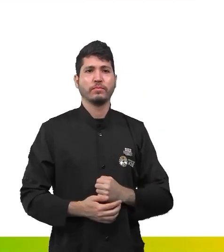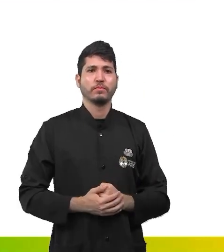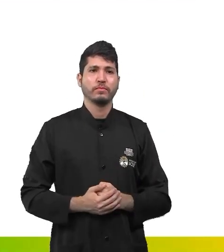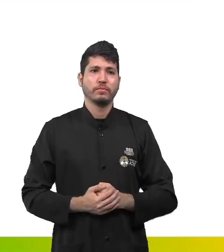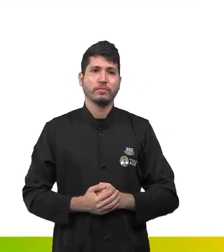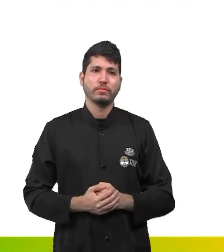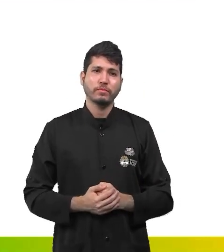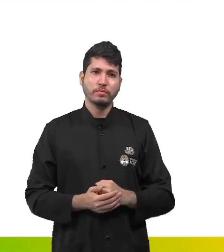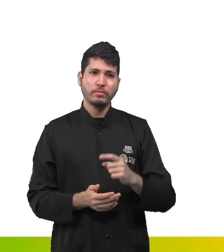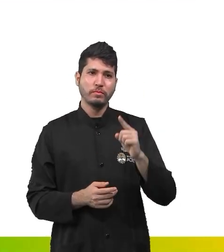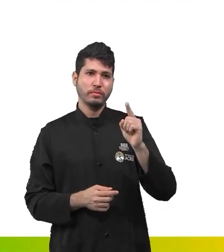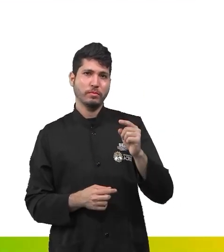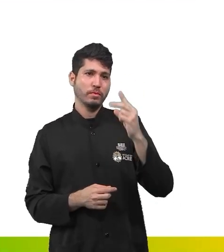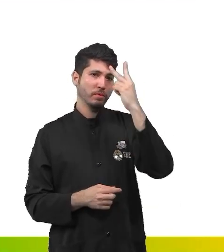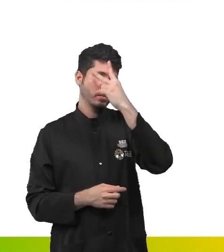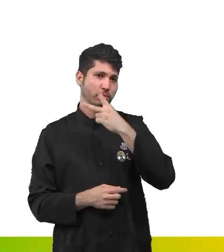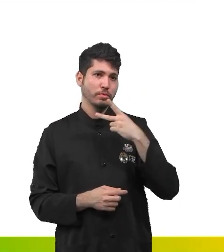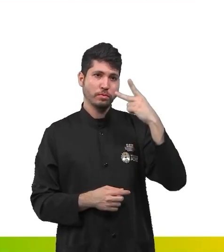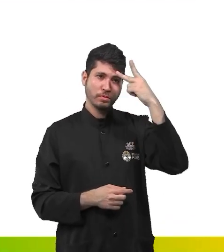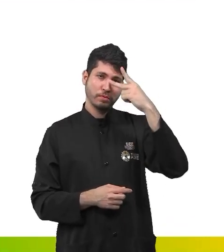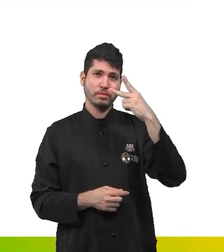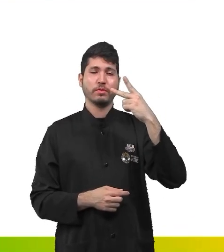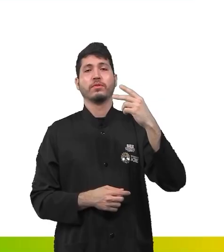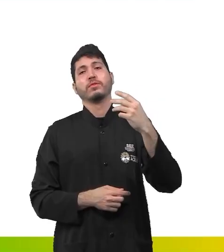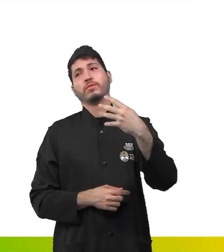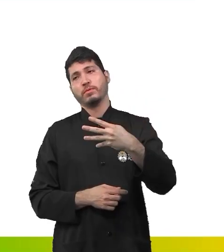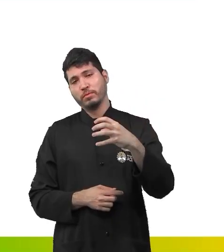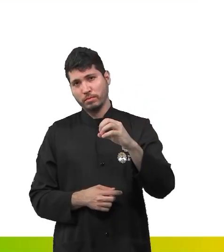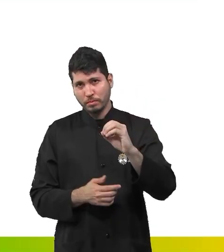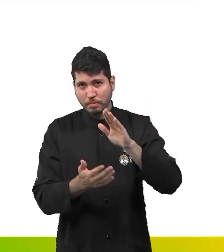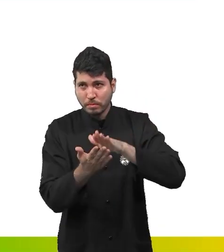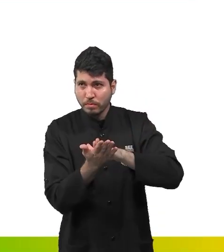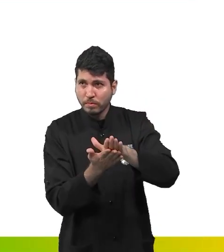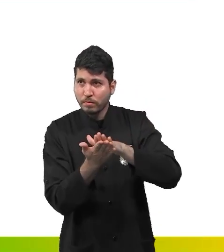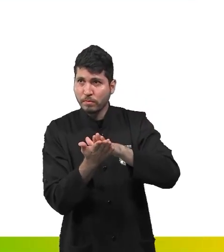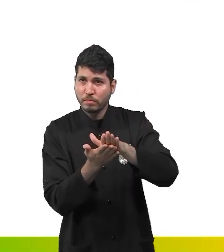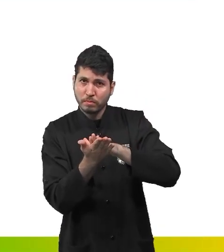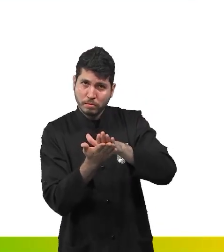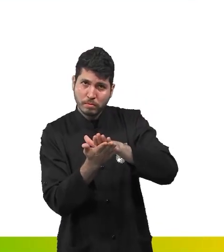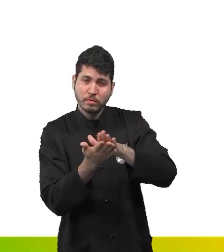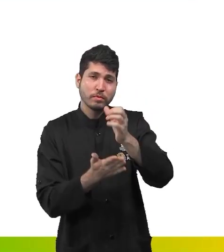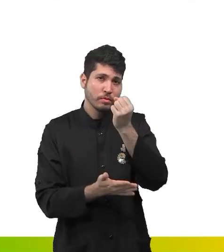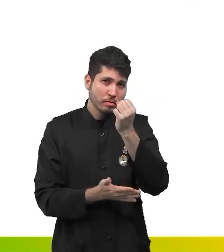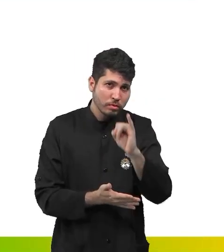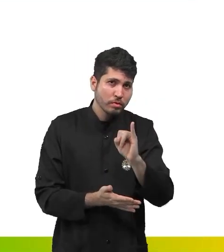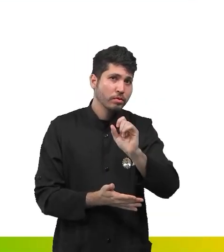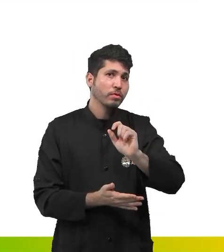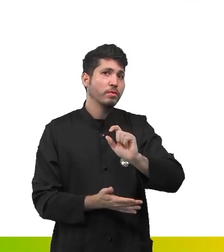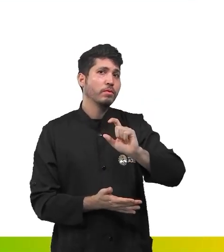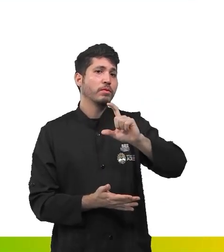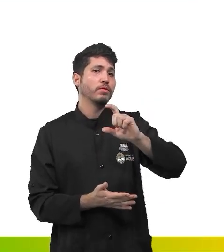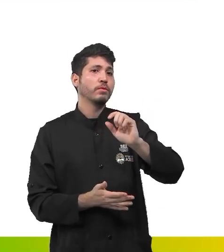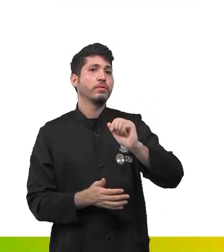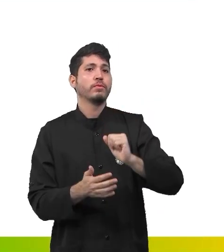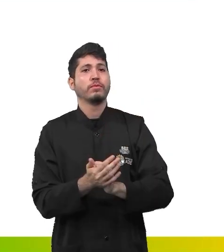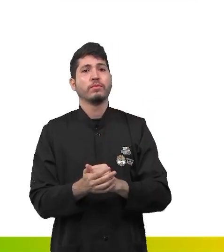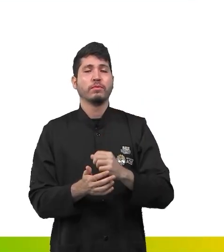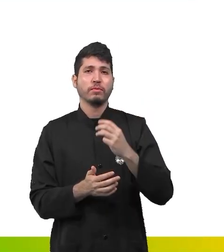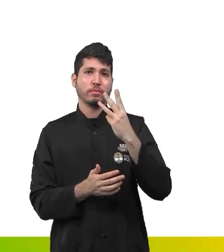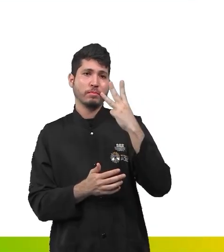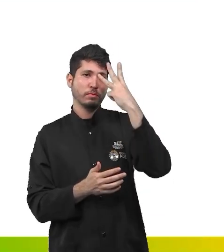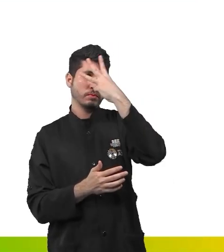40, nesse caso, 20 impressões, certo? Se aumentar mais 1 hora, aumenta mais